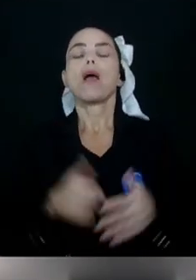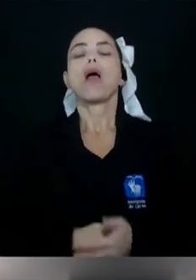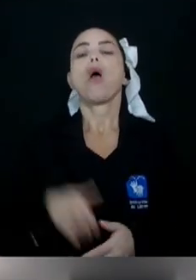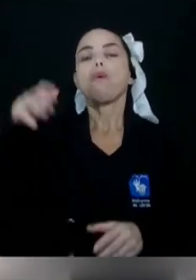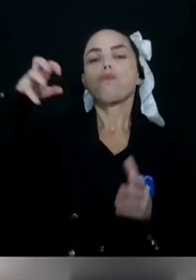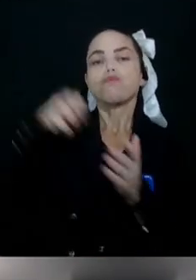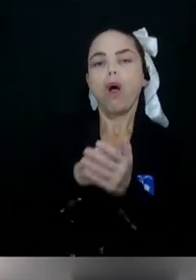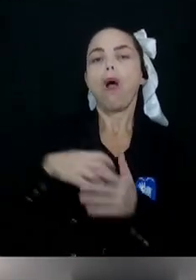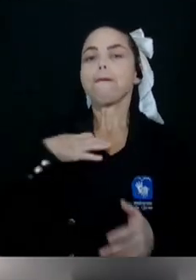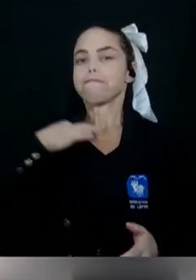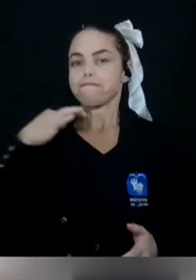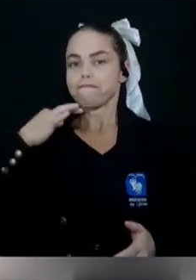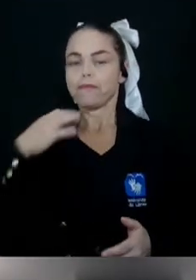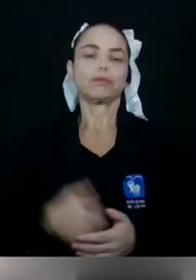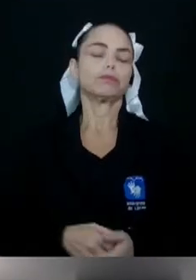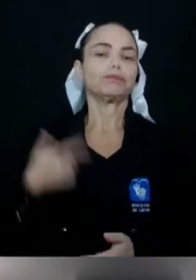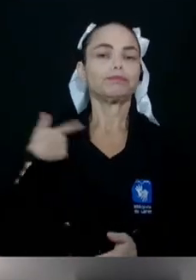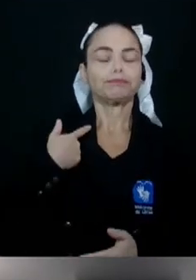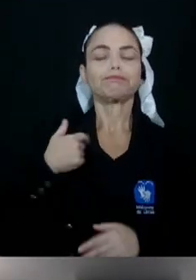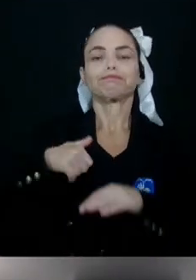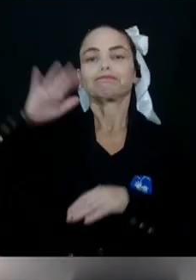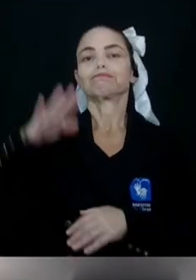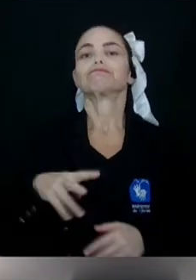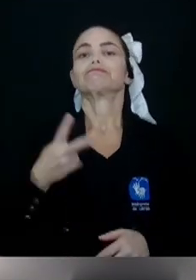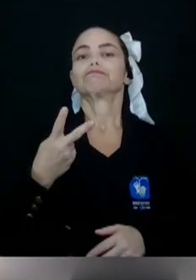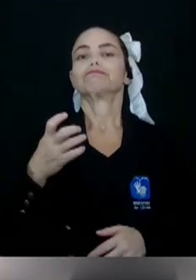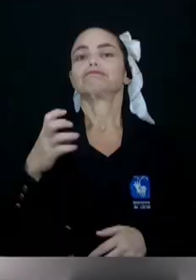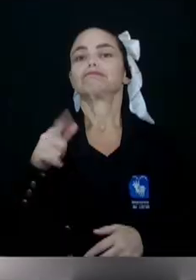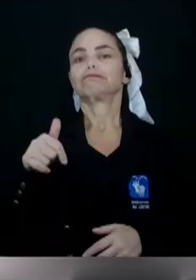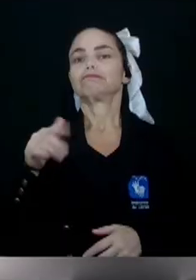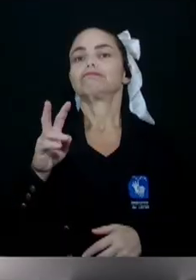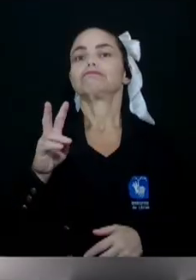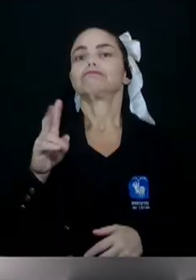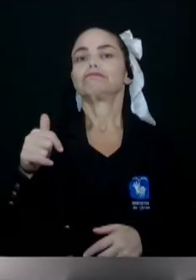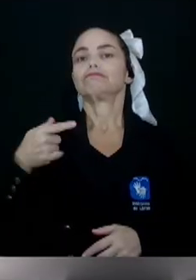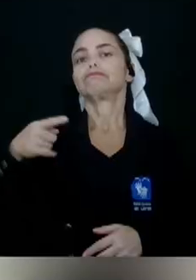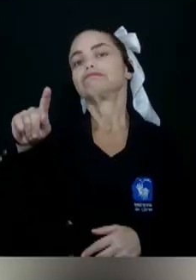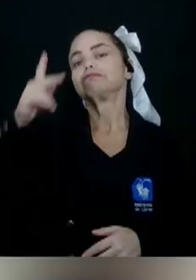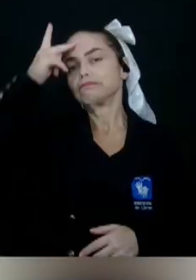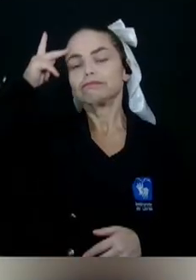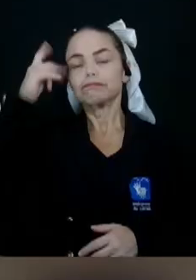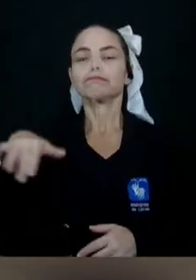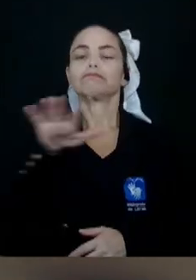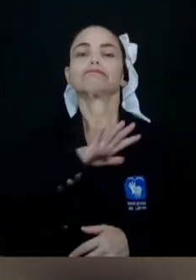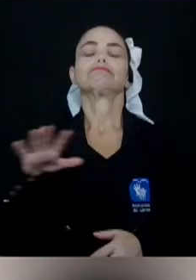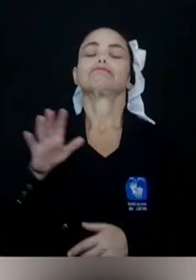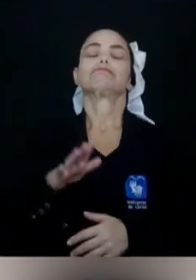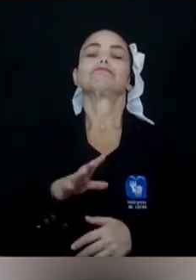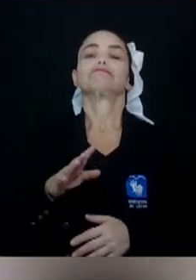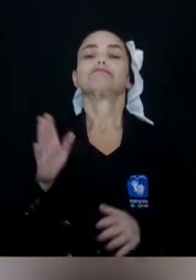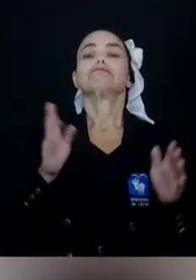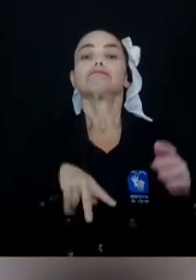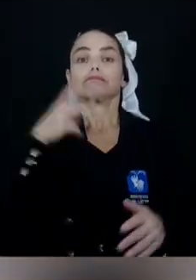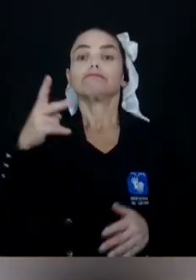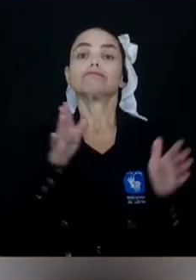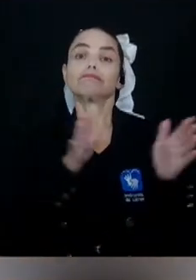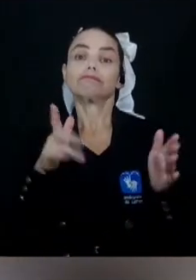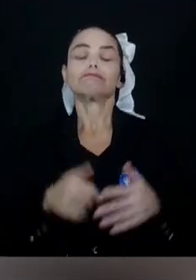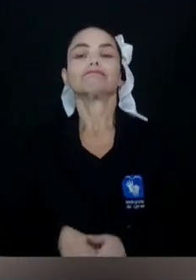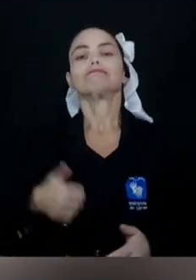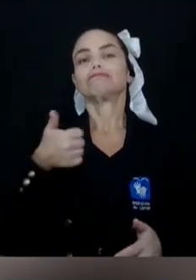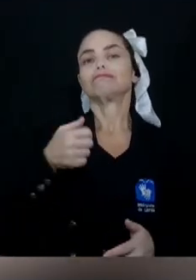voluntariamente, chegando a mais de 277 mil pessoas. Já no segundo turno, quase 138